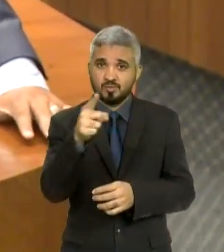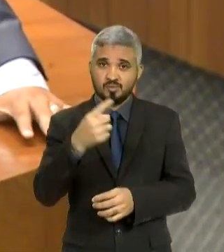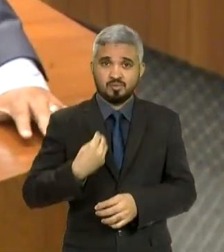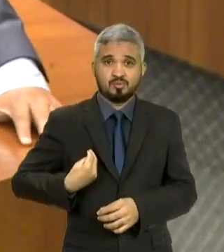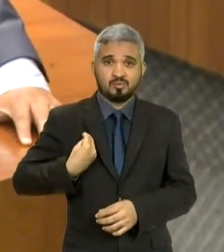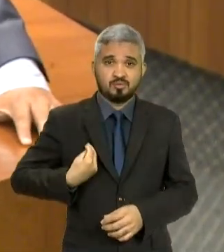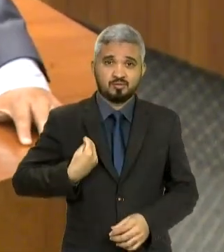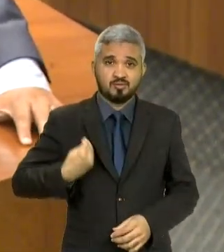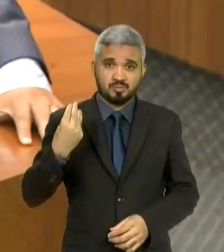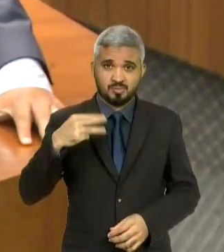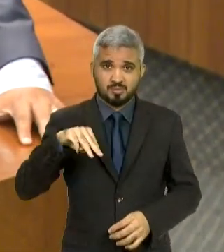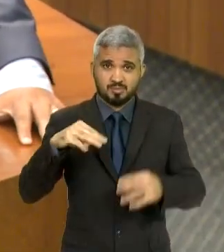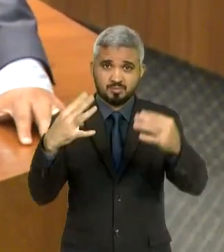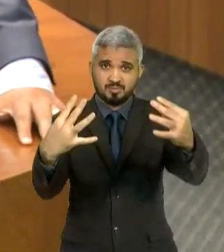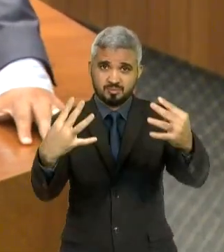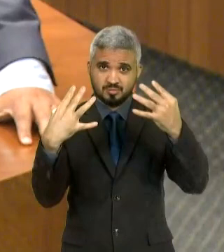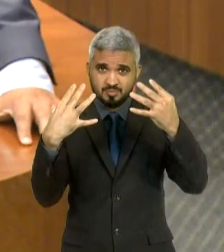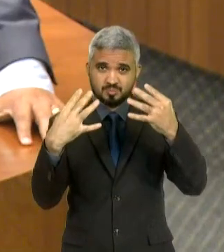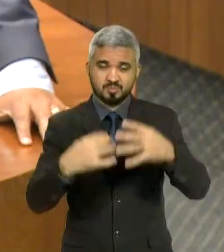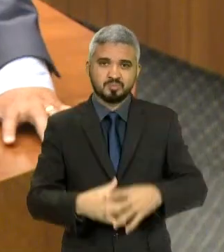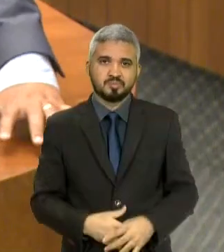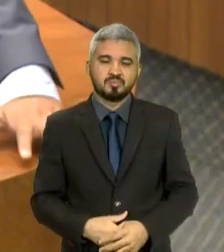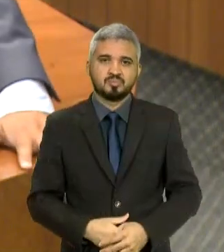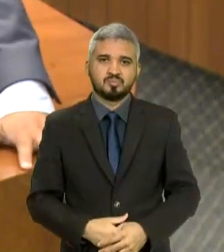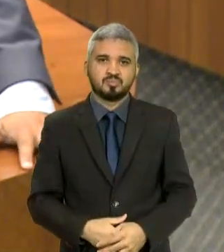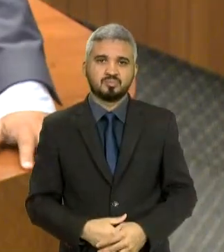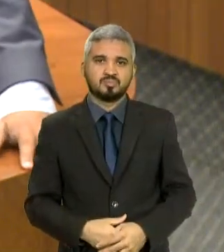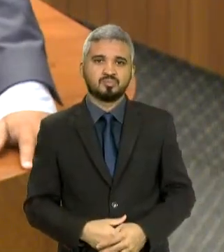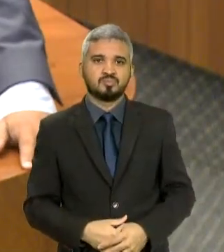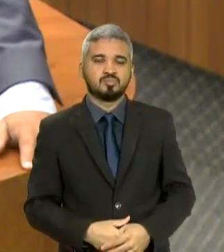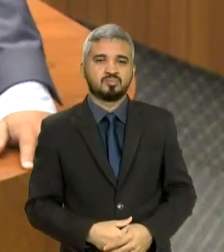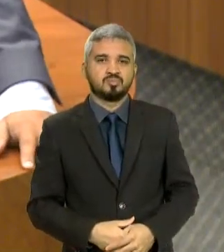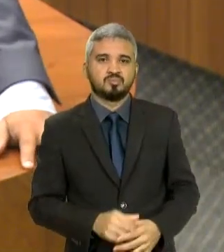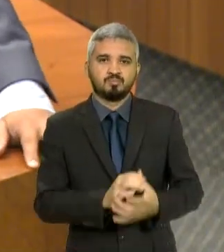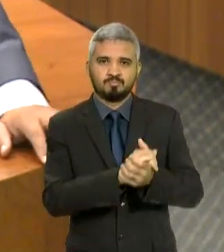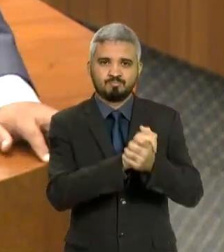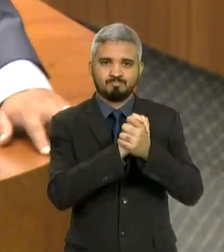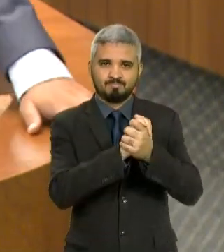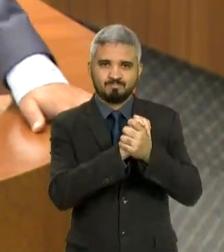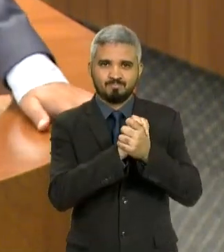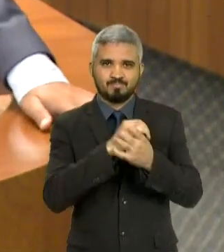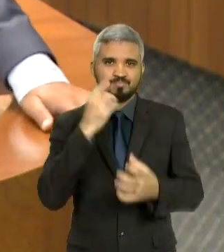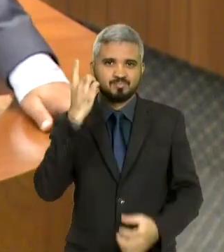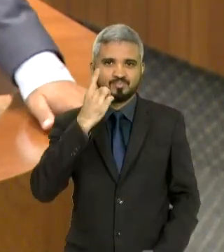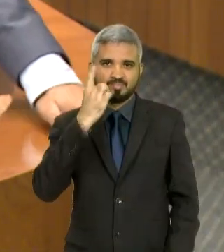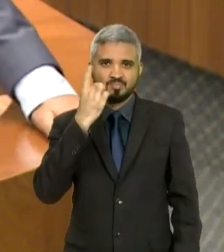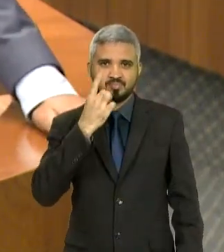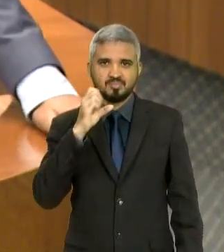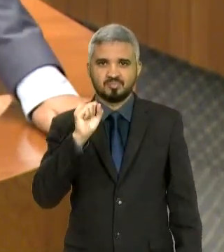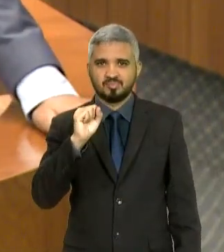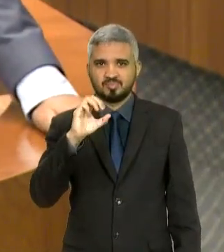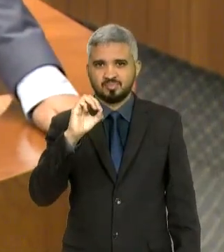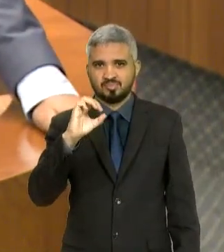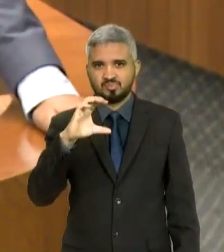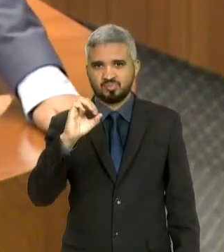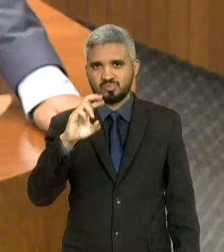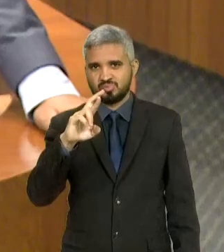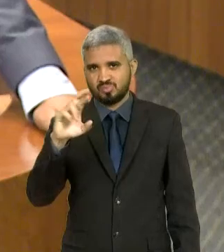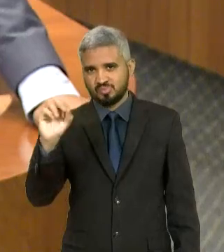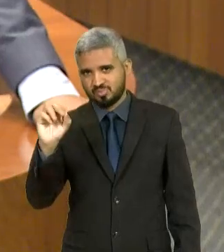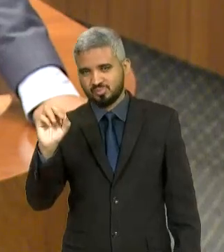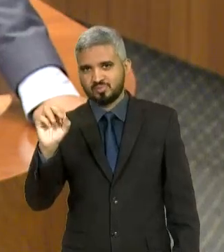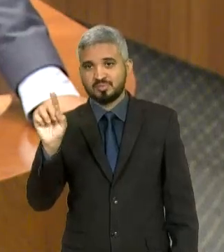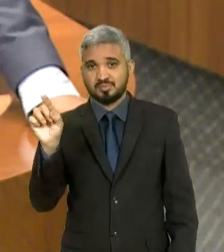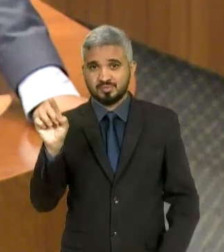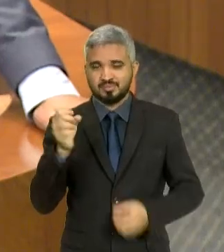esta sessão, primeiro, cumprimentar a deputada Socorro, que acabou de fazer uma fala vinda do